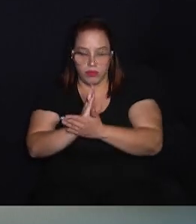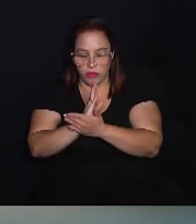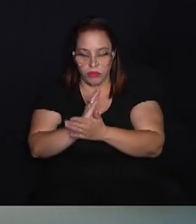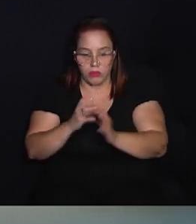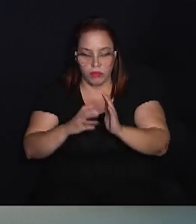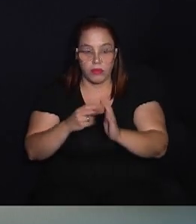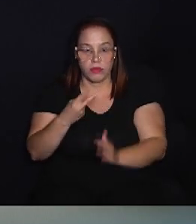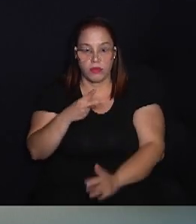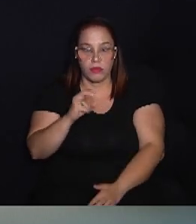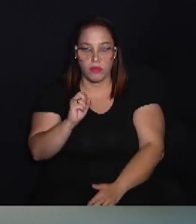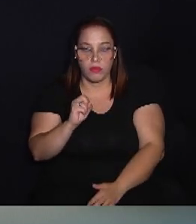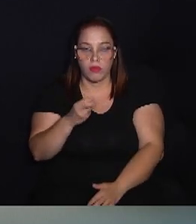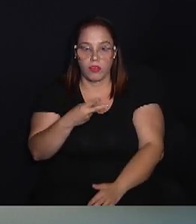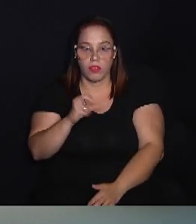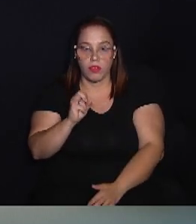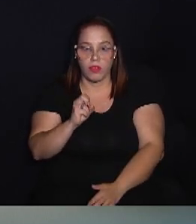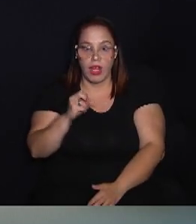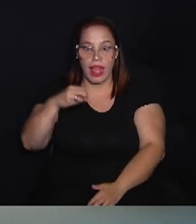7º mandato,